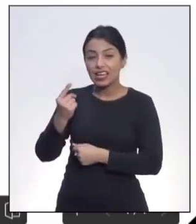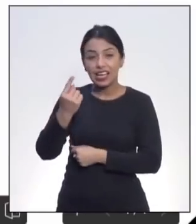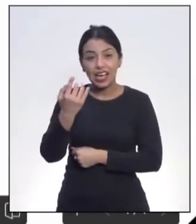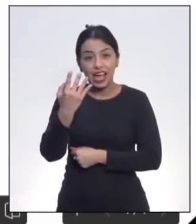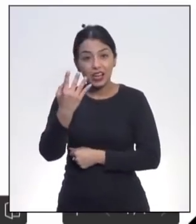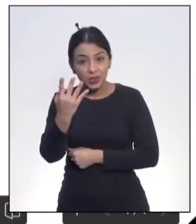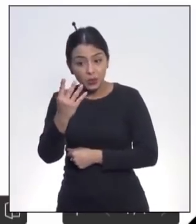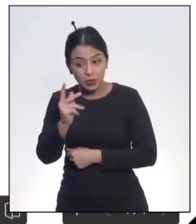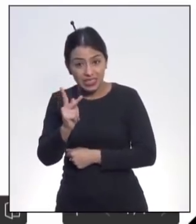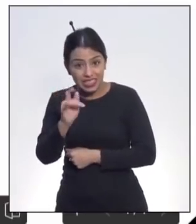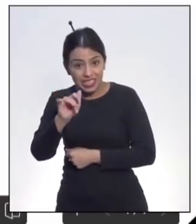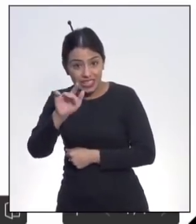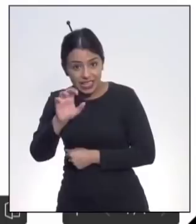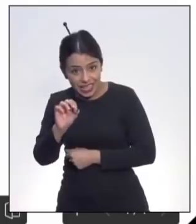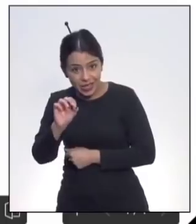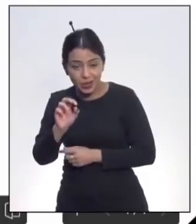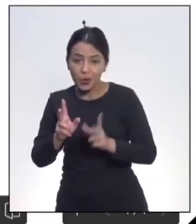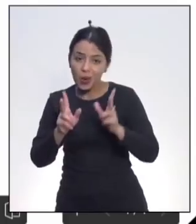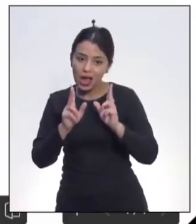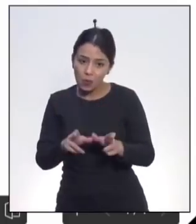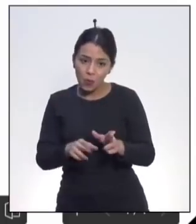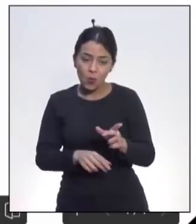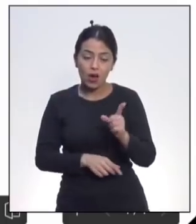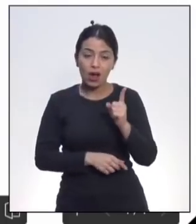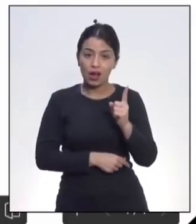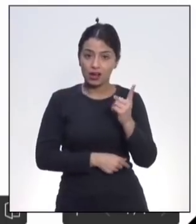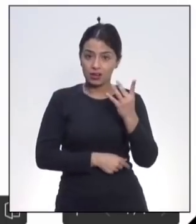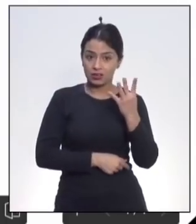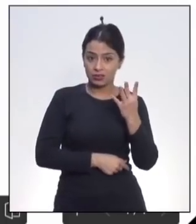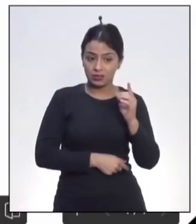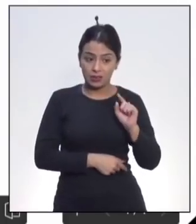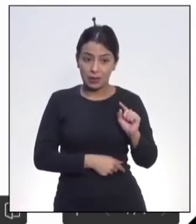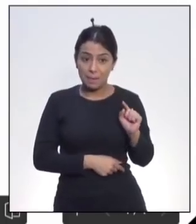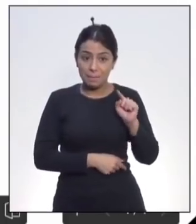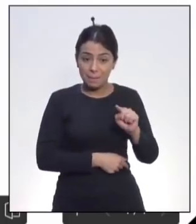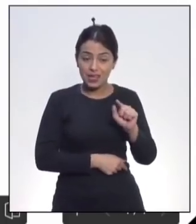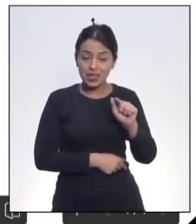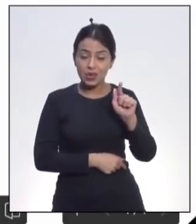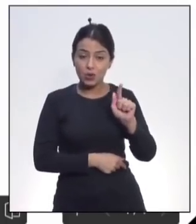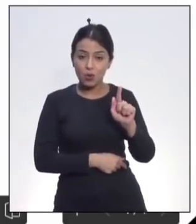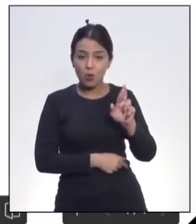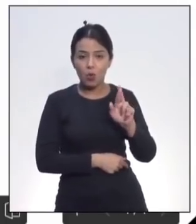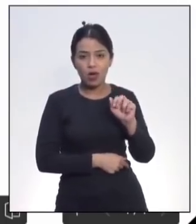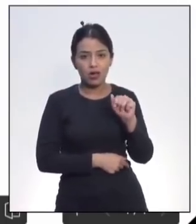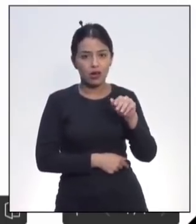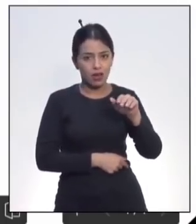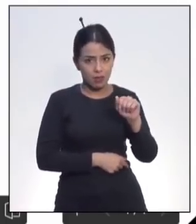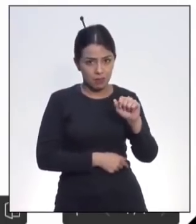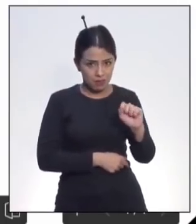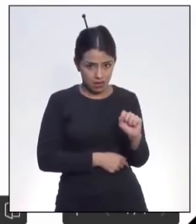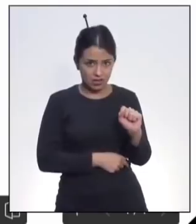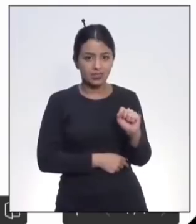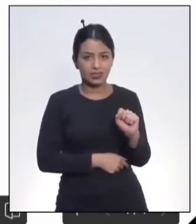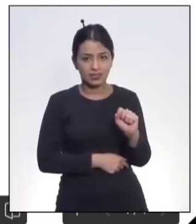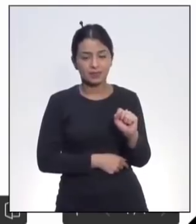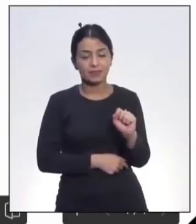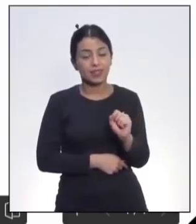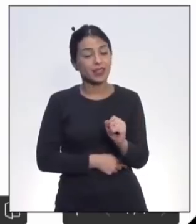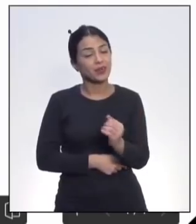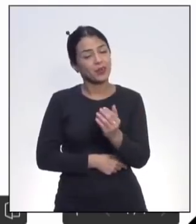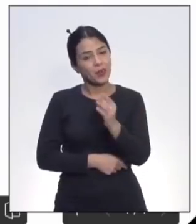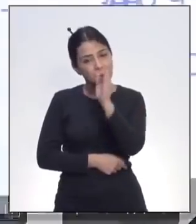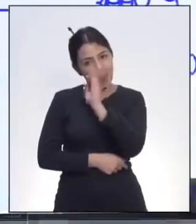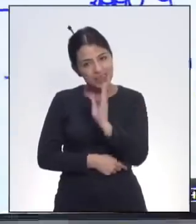lá, cada brasileiro, né, consumiu, em média, 14.000 gramas de carne